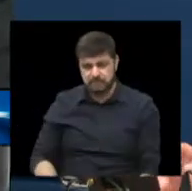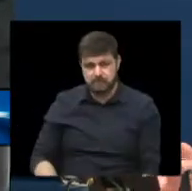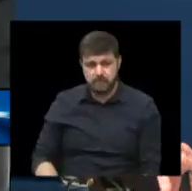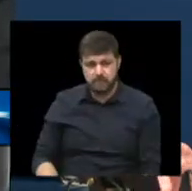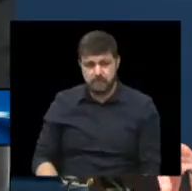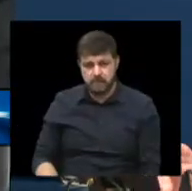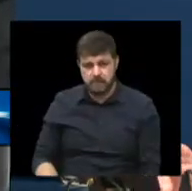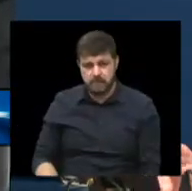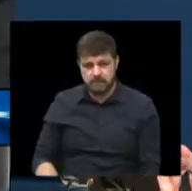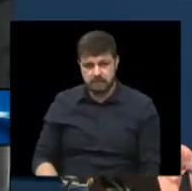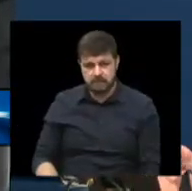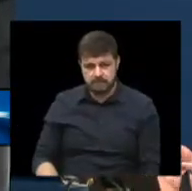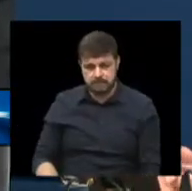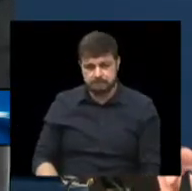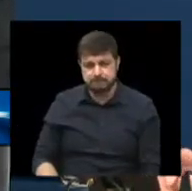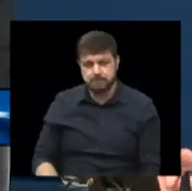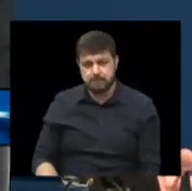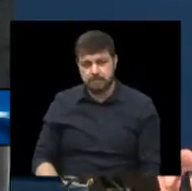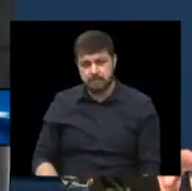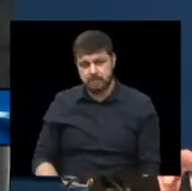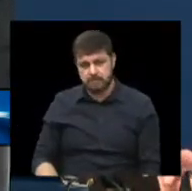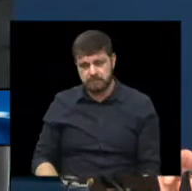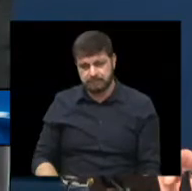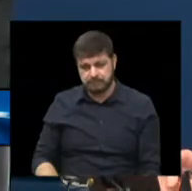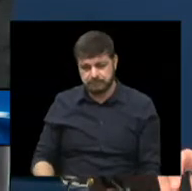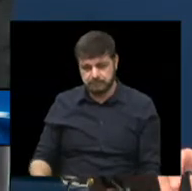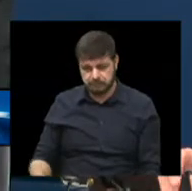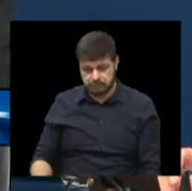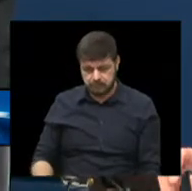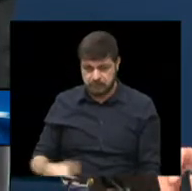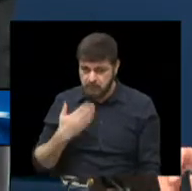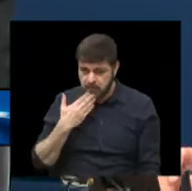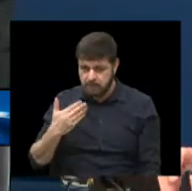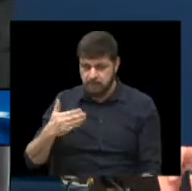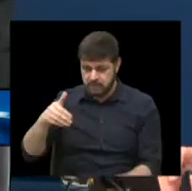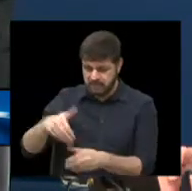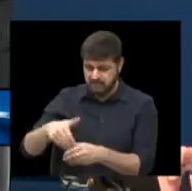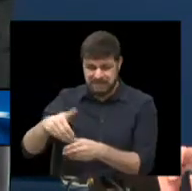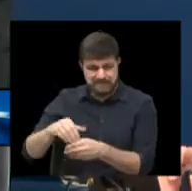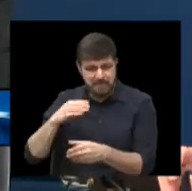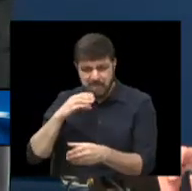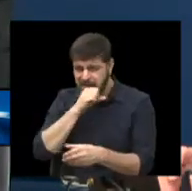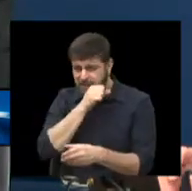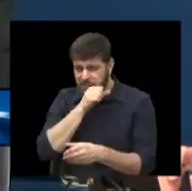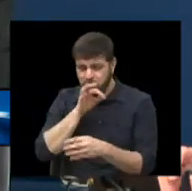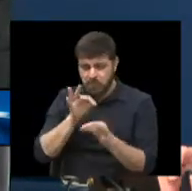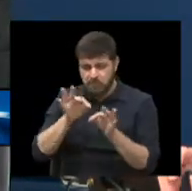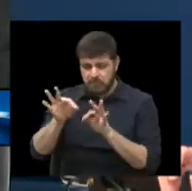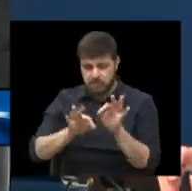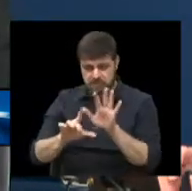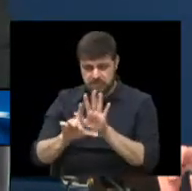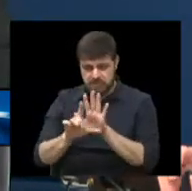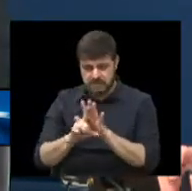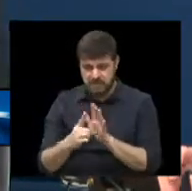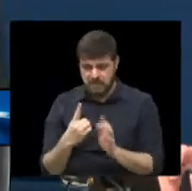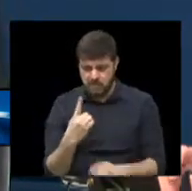vereador do PSDB, que requer a tramitação em regime de urgência do PDL